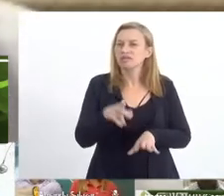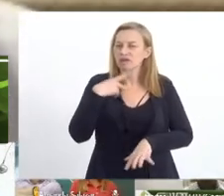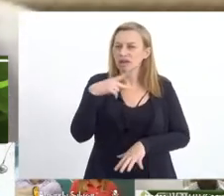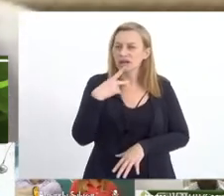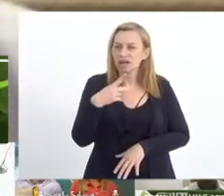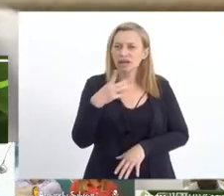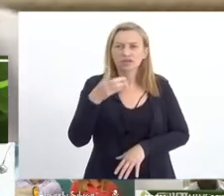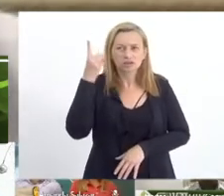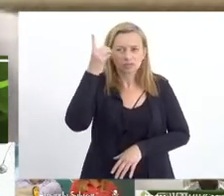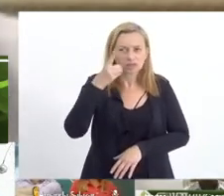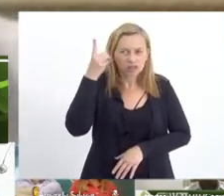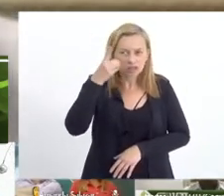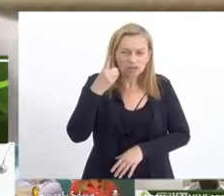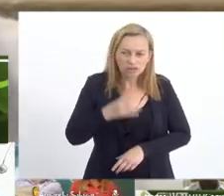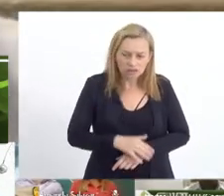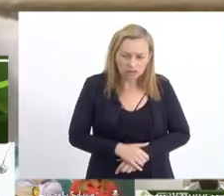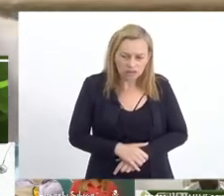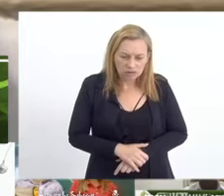deputados,